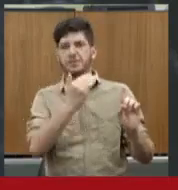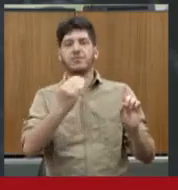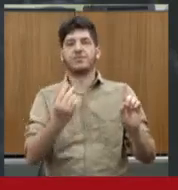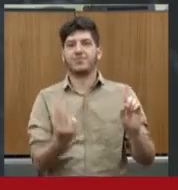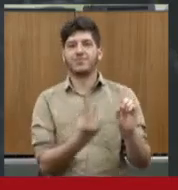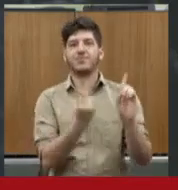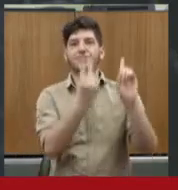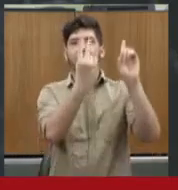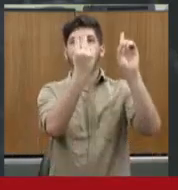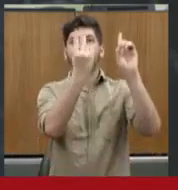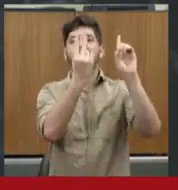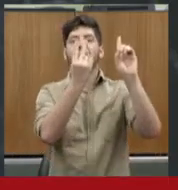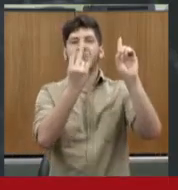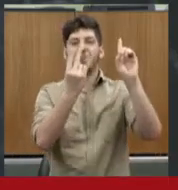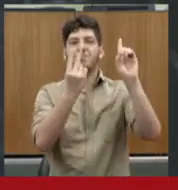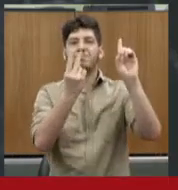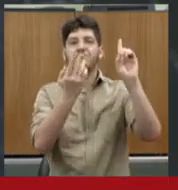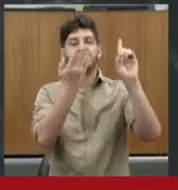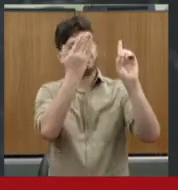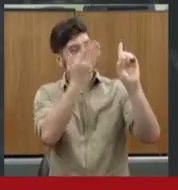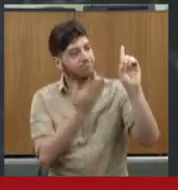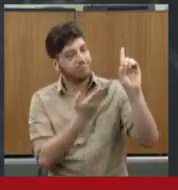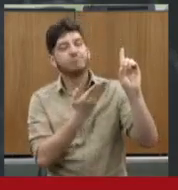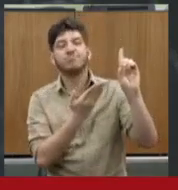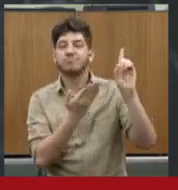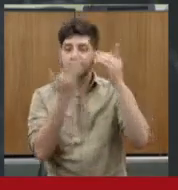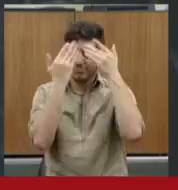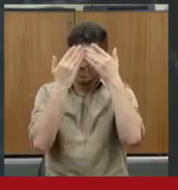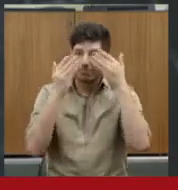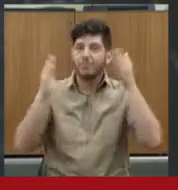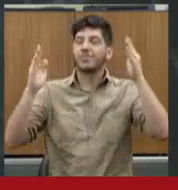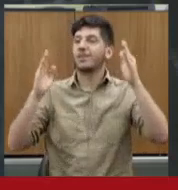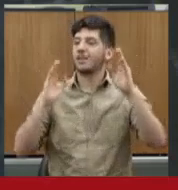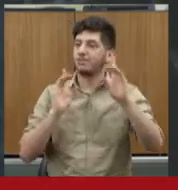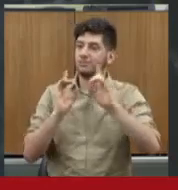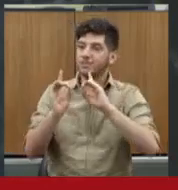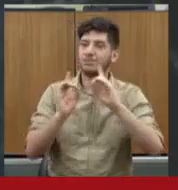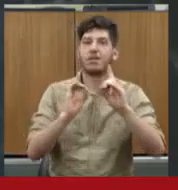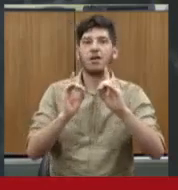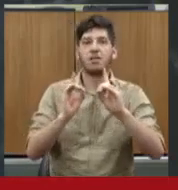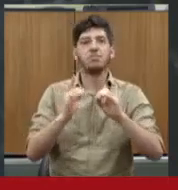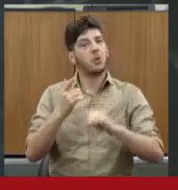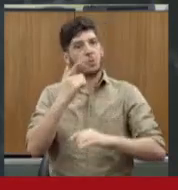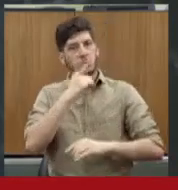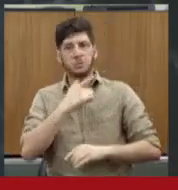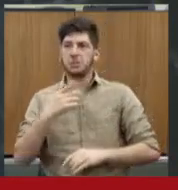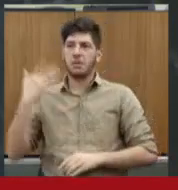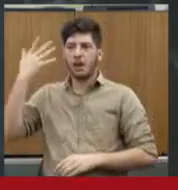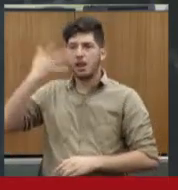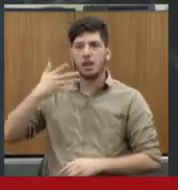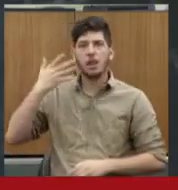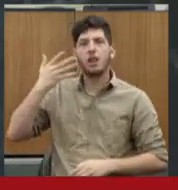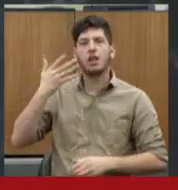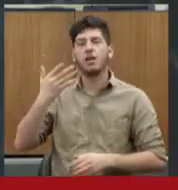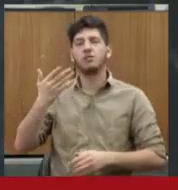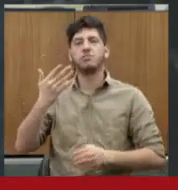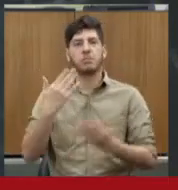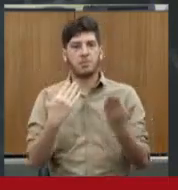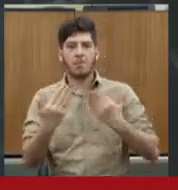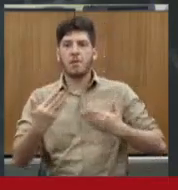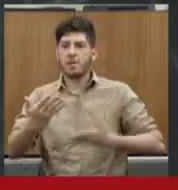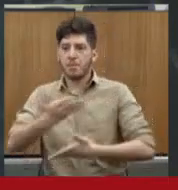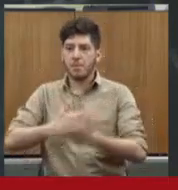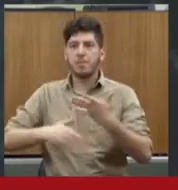disposto ao diálogo, disposto a ouvir e ser ouvido, a ser vencido e vencer.